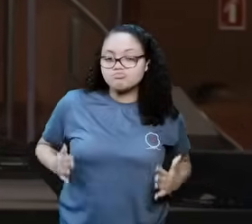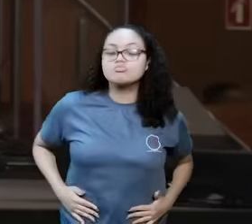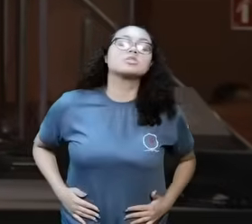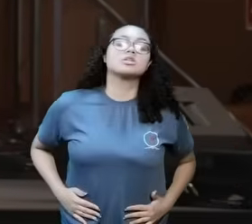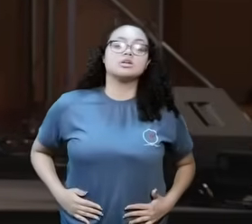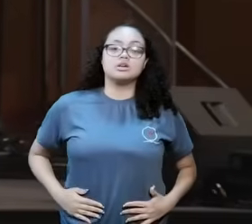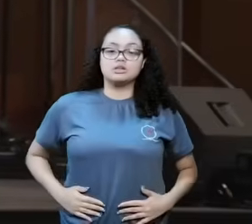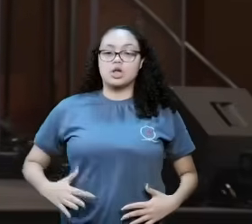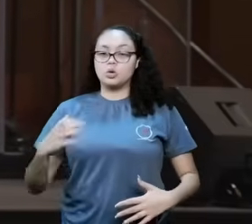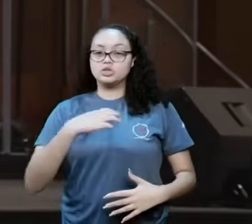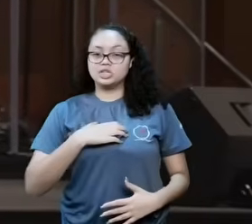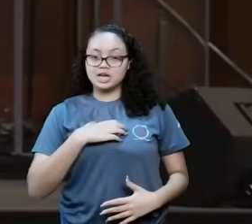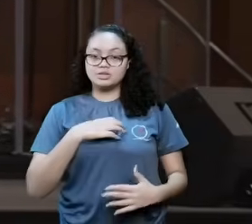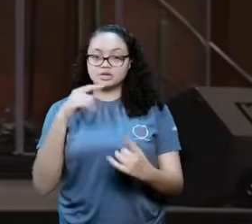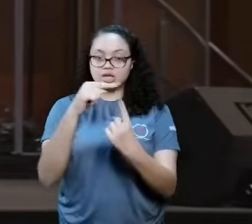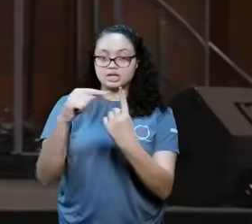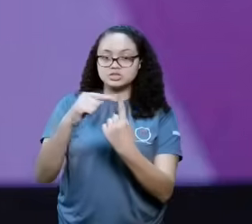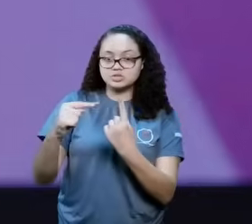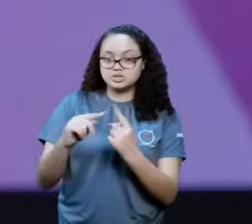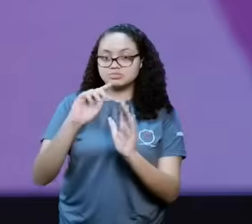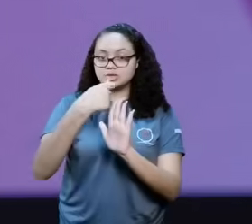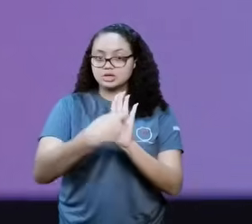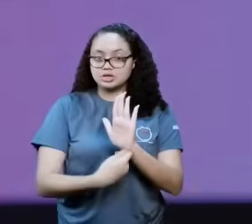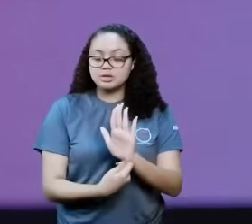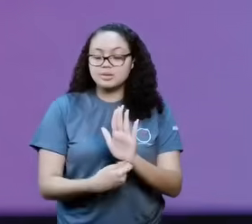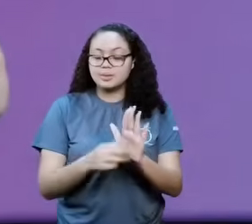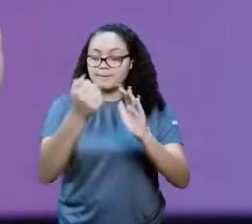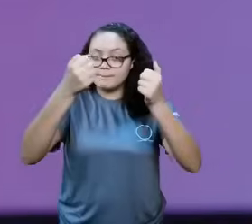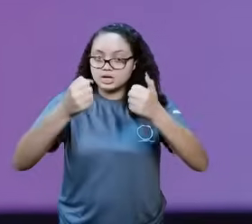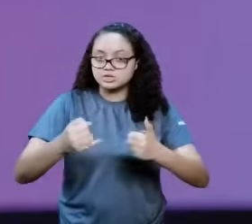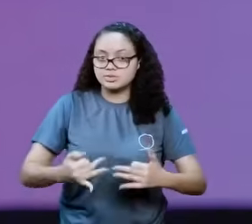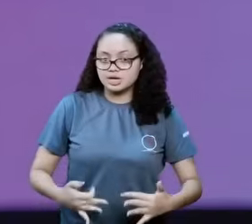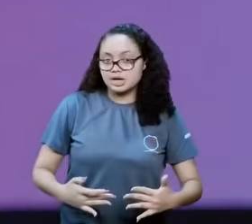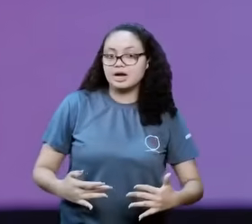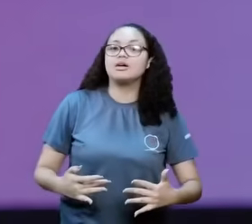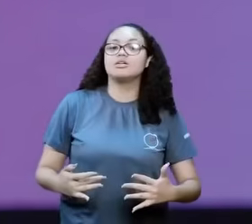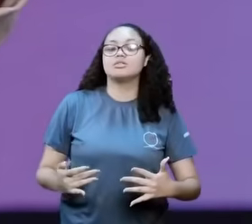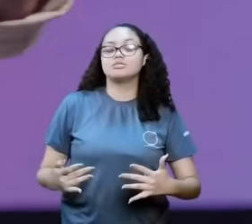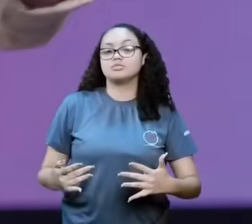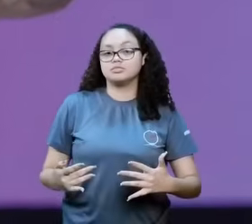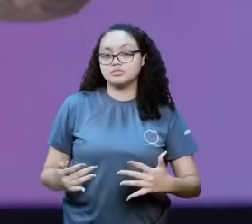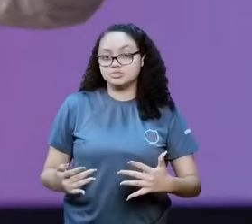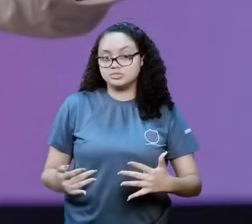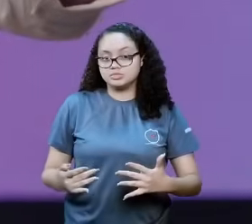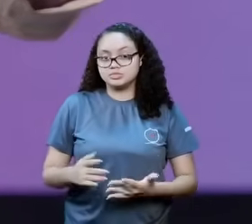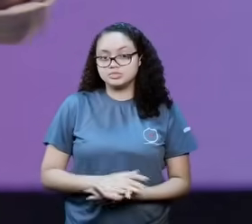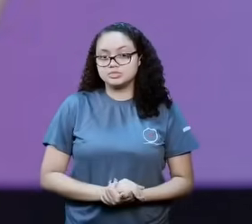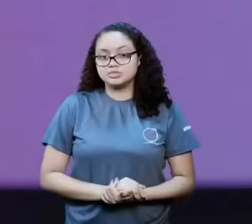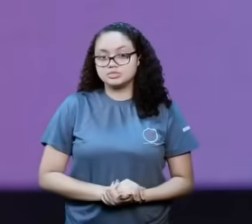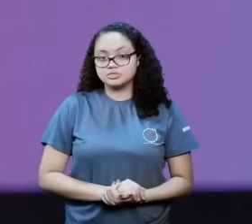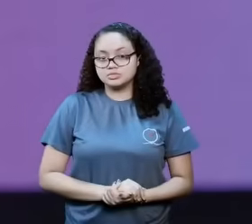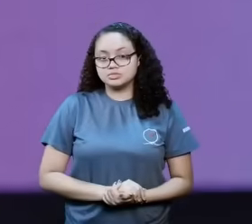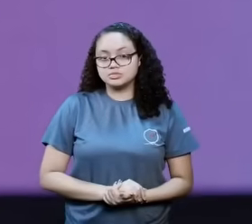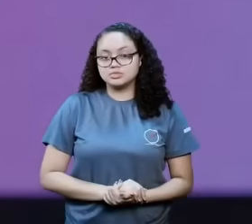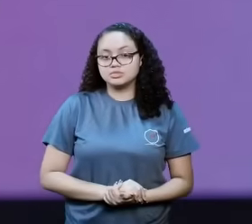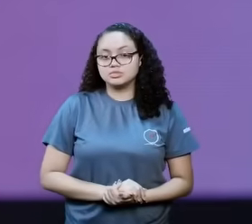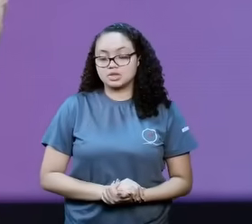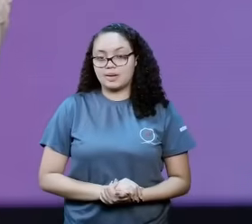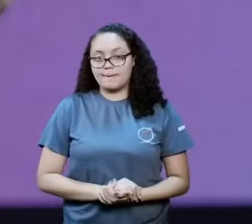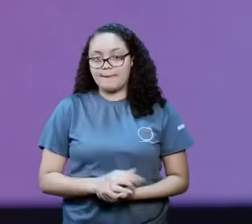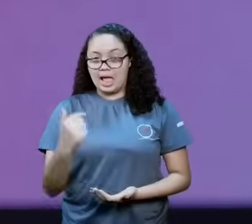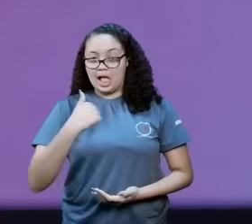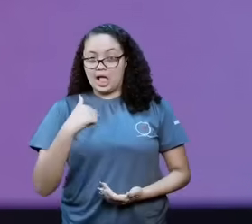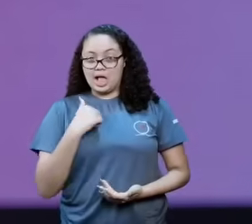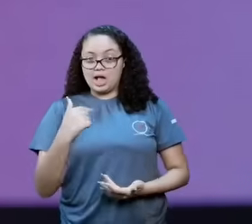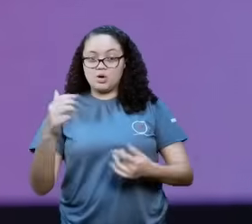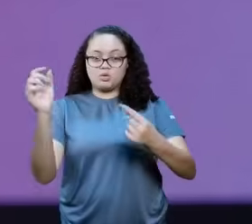A maneira que está distribuída no texto para explicar sobre a tricotomia do nosso ser, ela está distribuída exatamente na categoria que nós dividimos agora. Não sou eu que